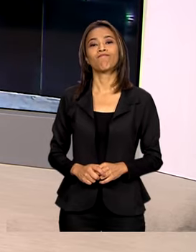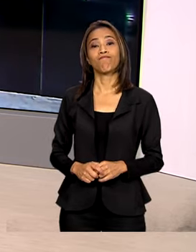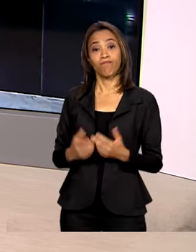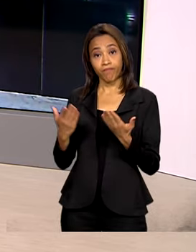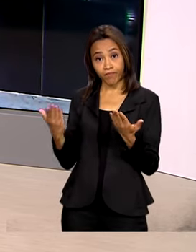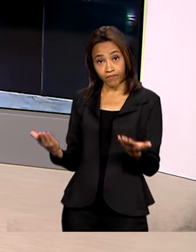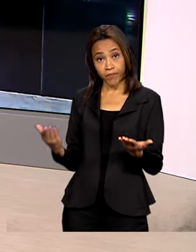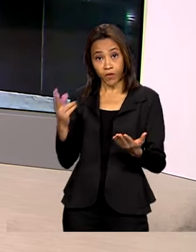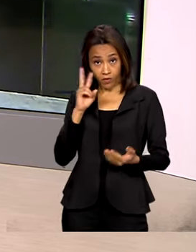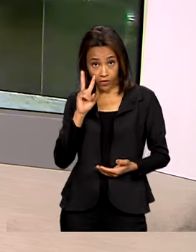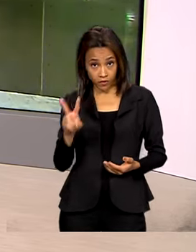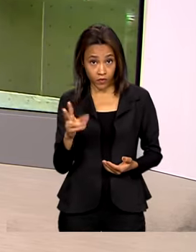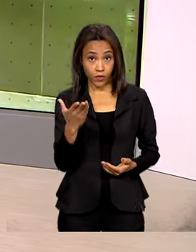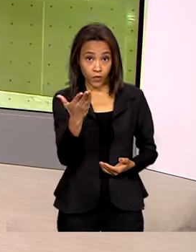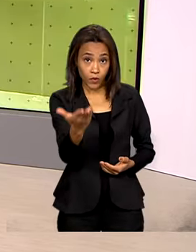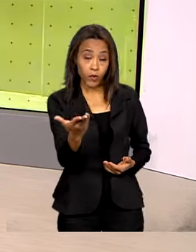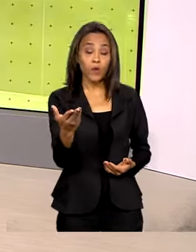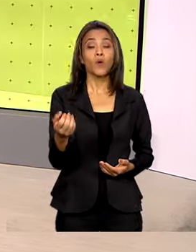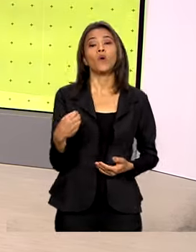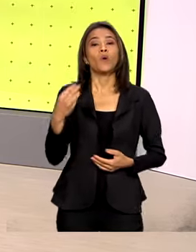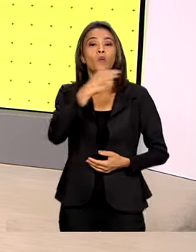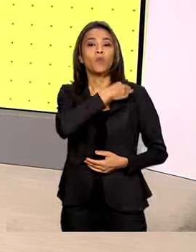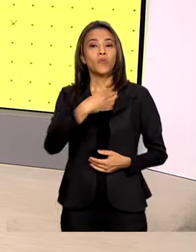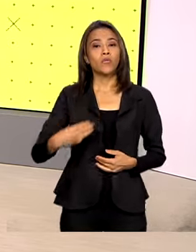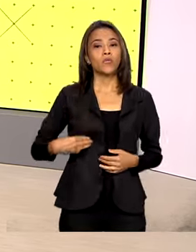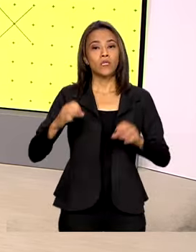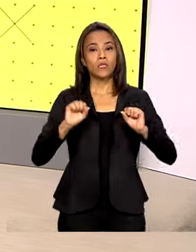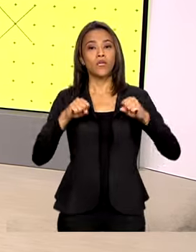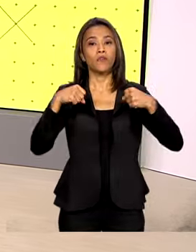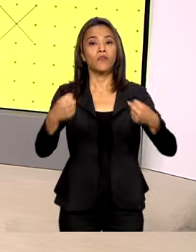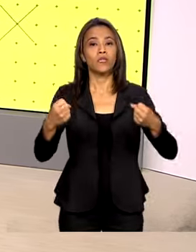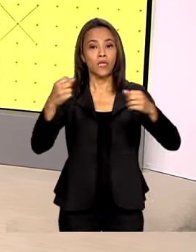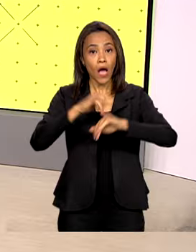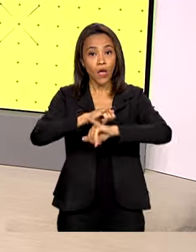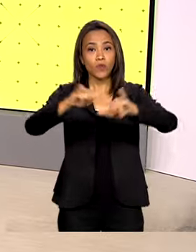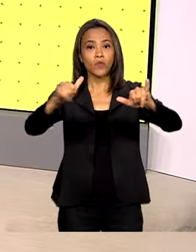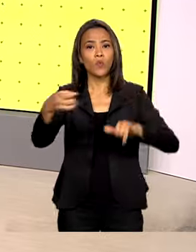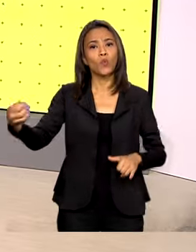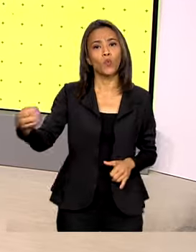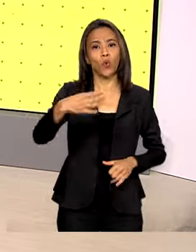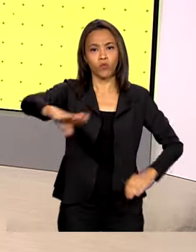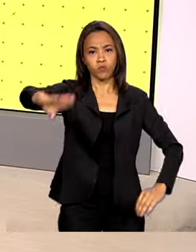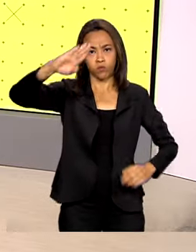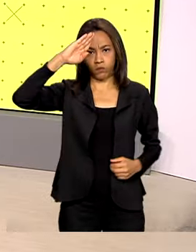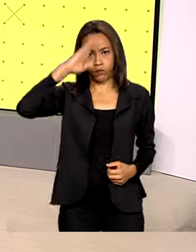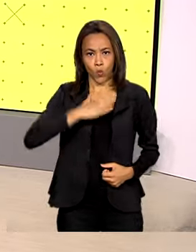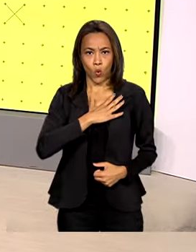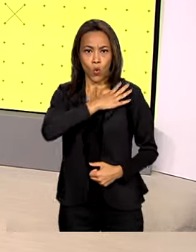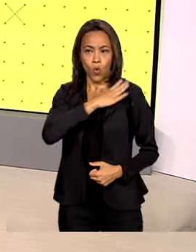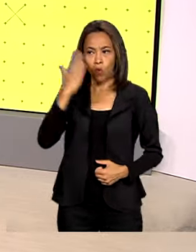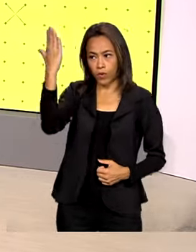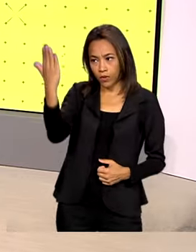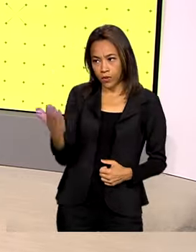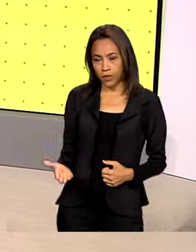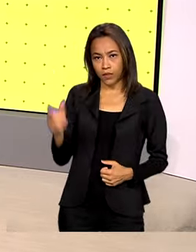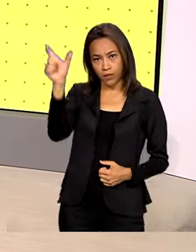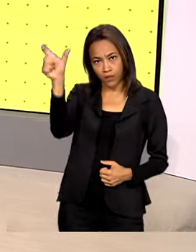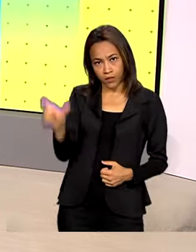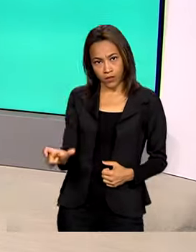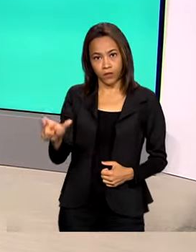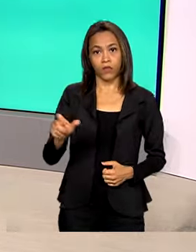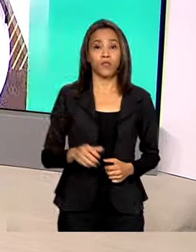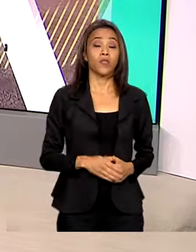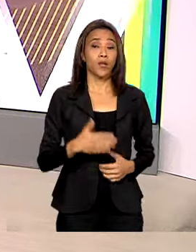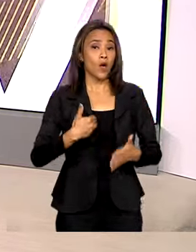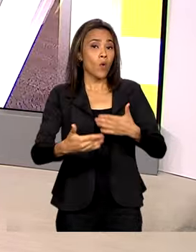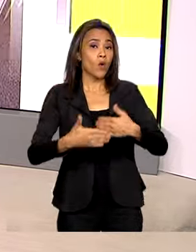Bem, você viu então o ministro da Defesa anunciando o novo comandante do Exército Brasileiro. A gente volta